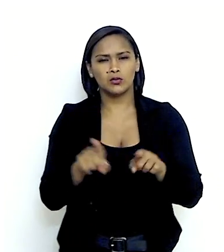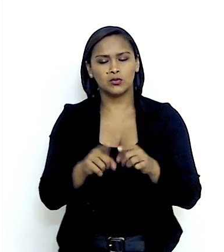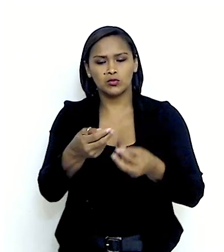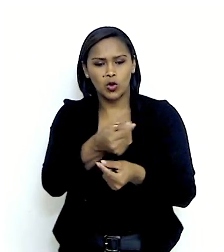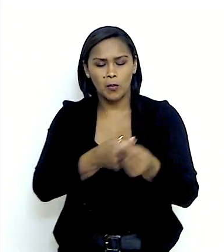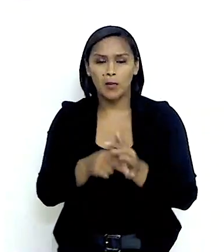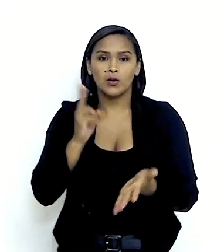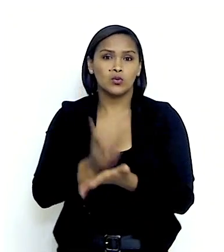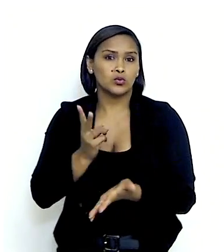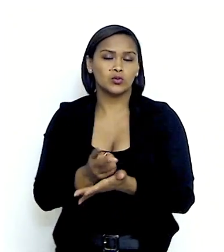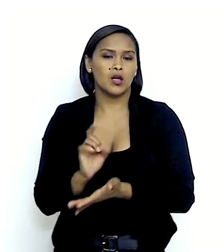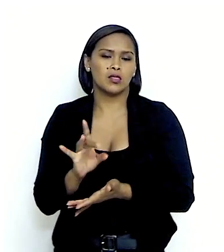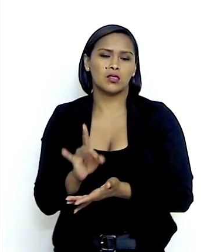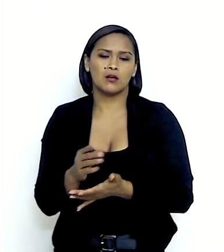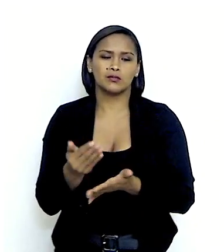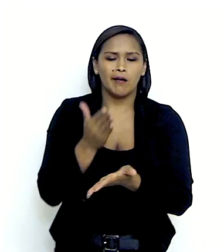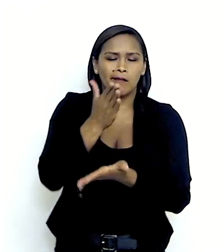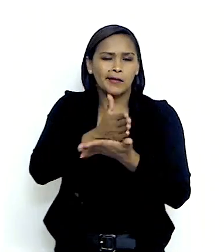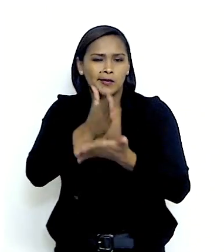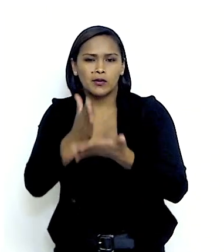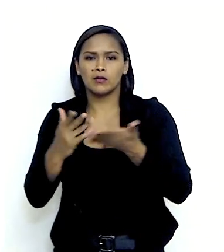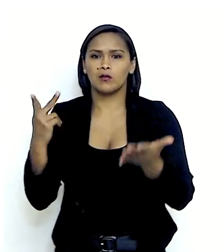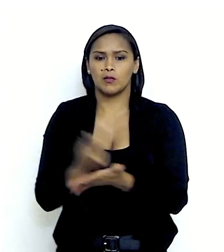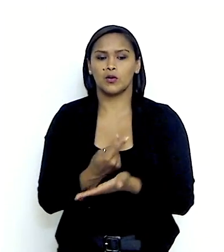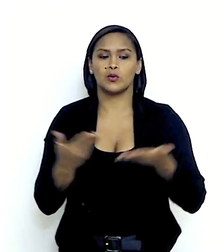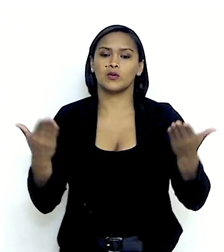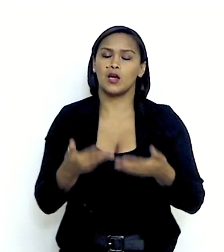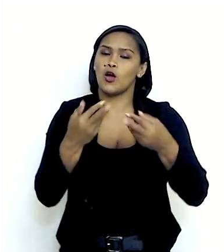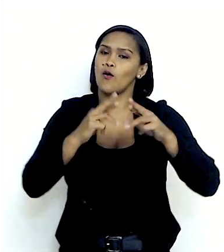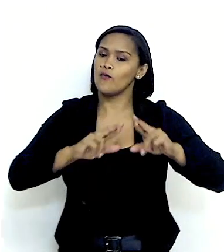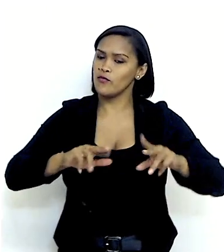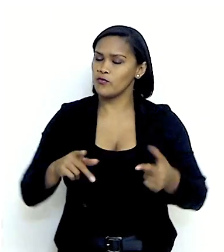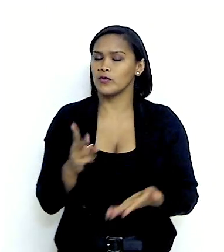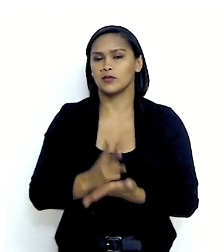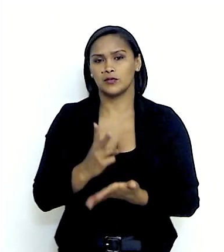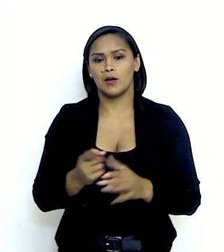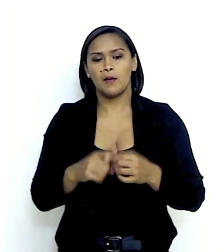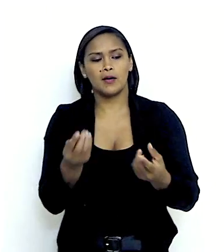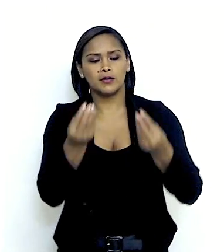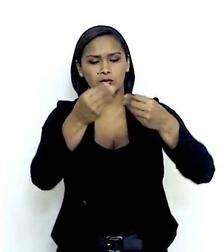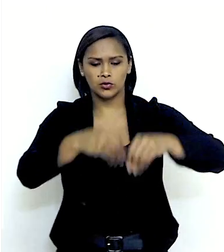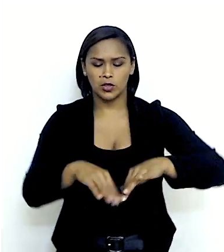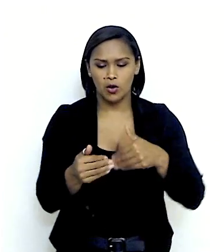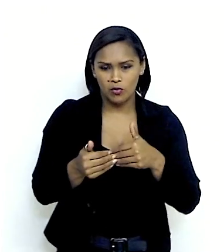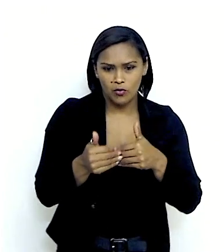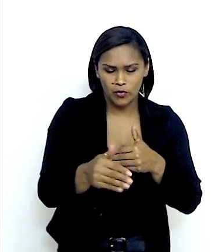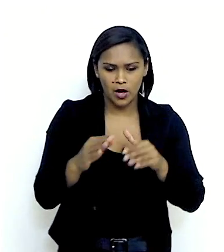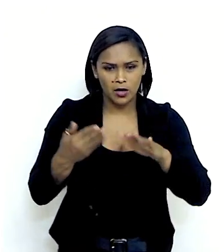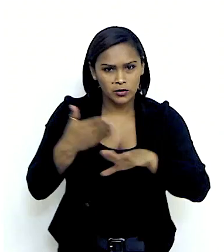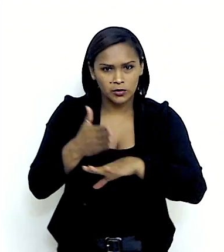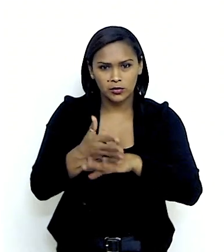forma permanente e não intermitente, como ocorre com muita frequência, prejudicando o processo de